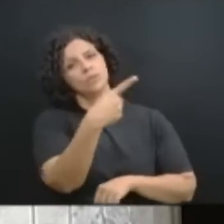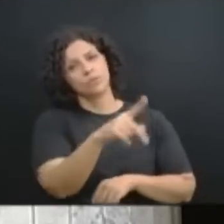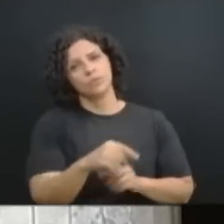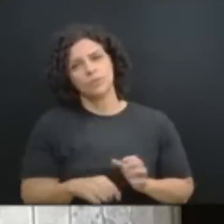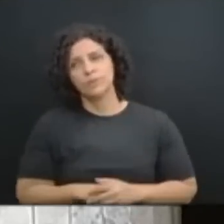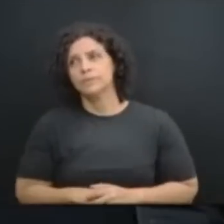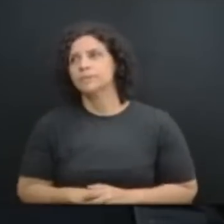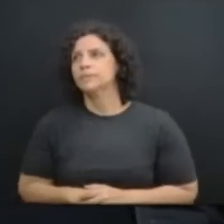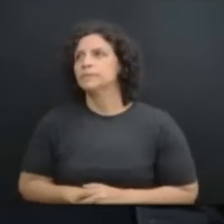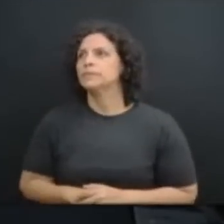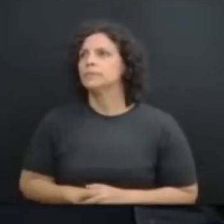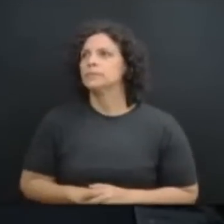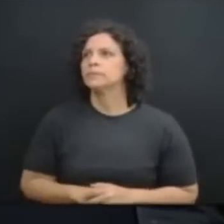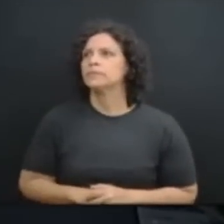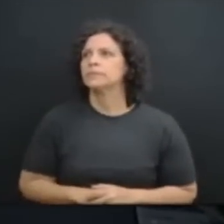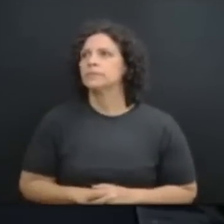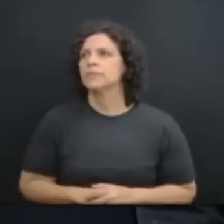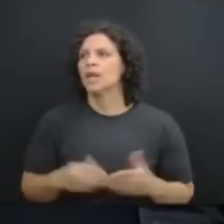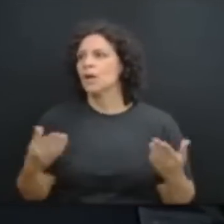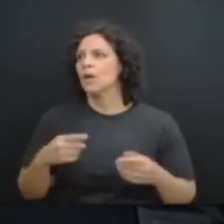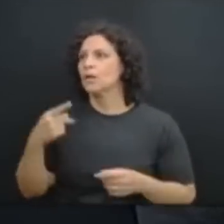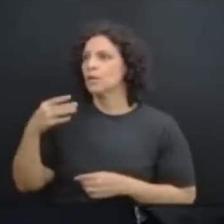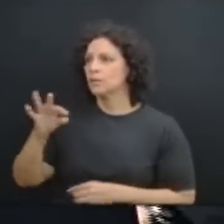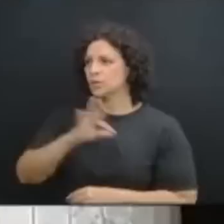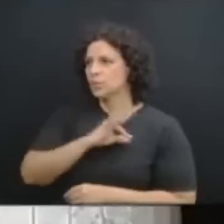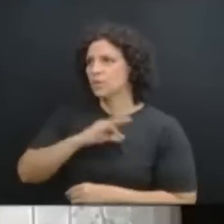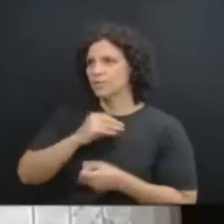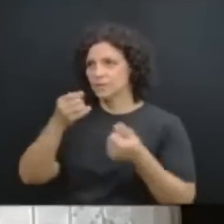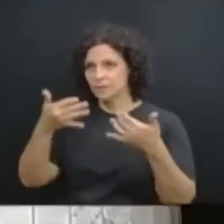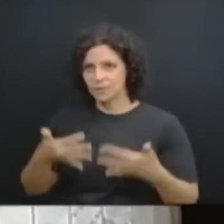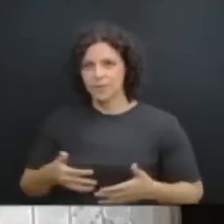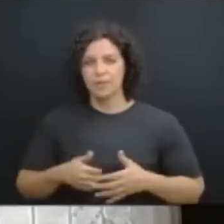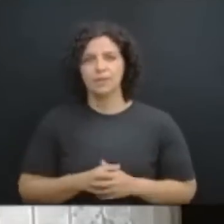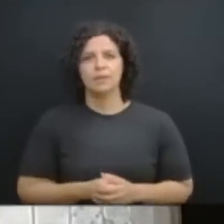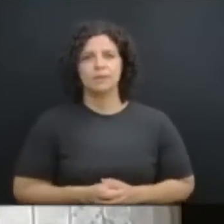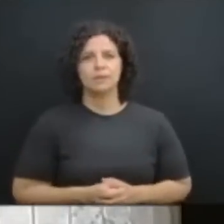bom? O que os policiais disseram...